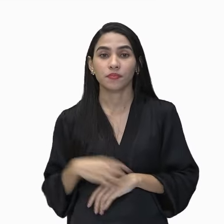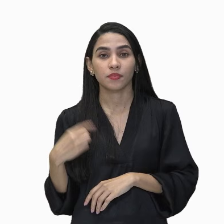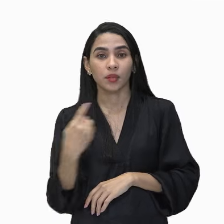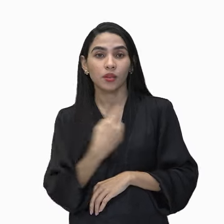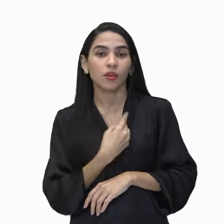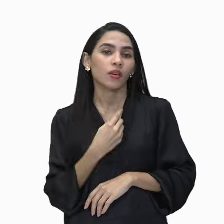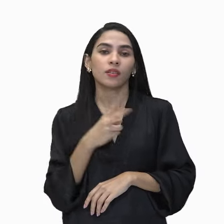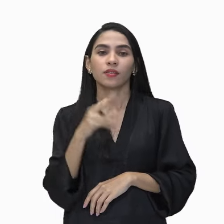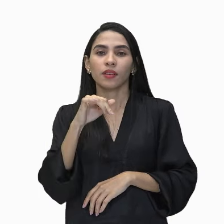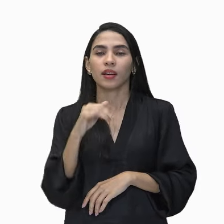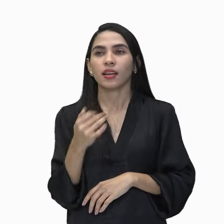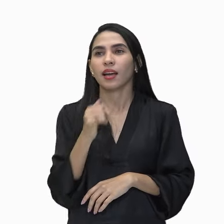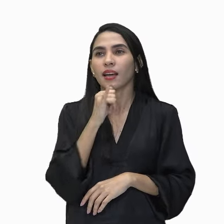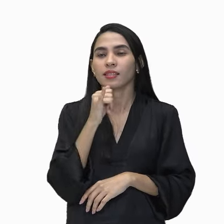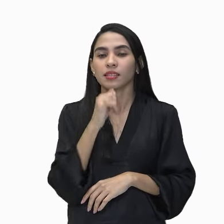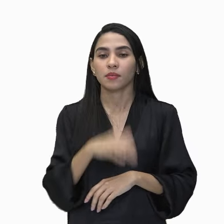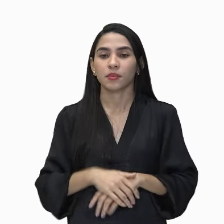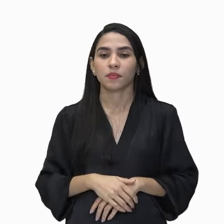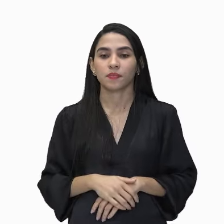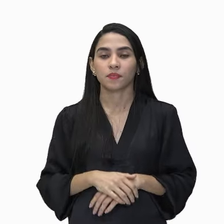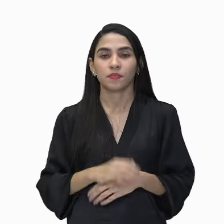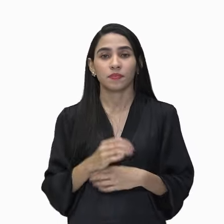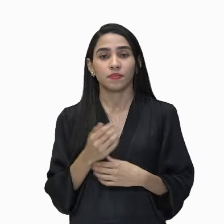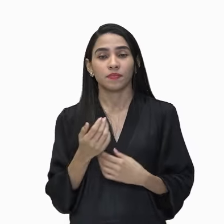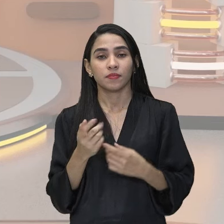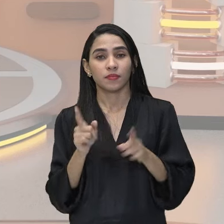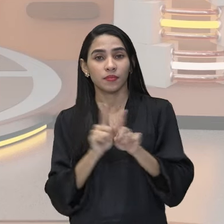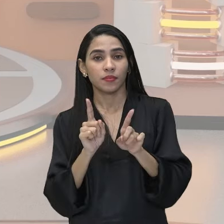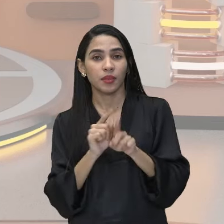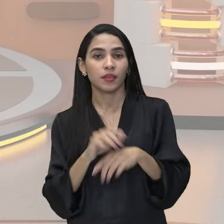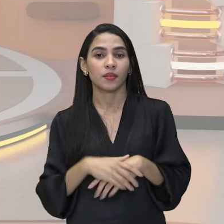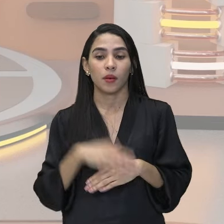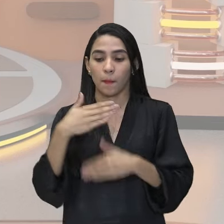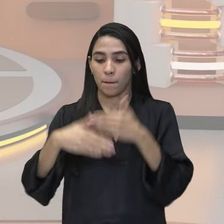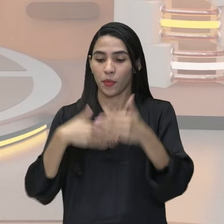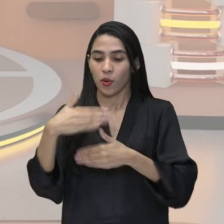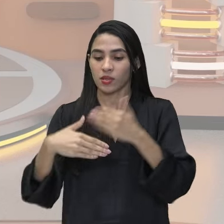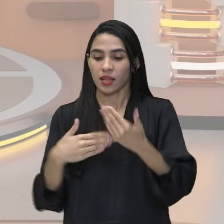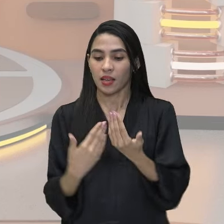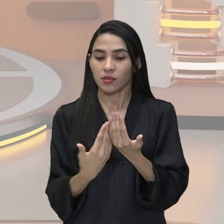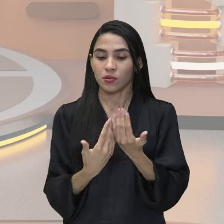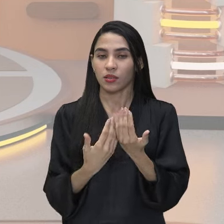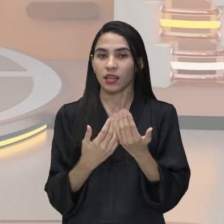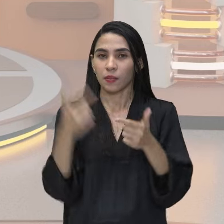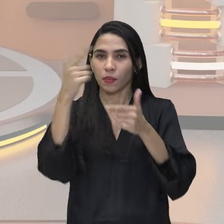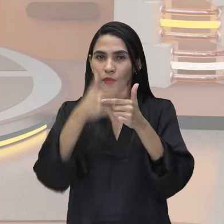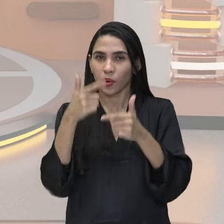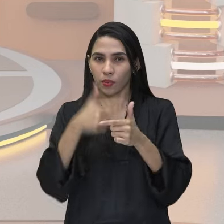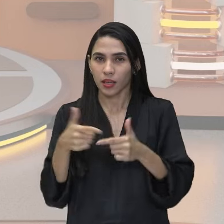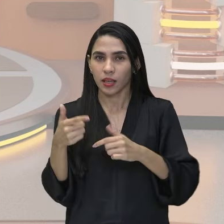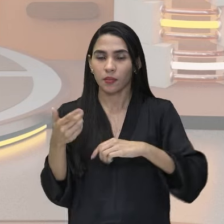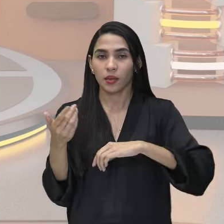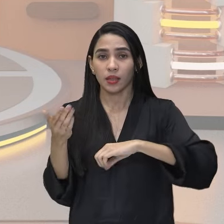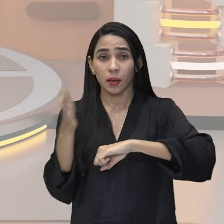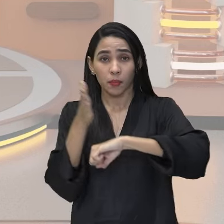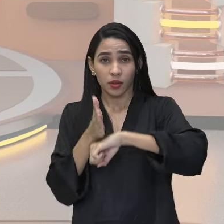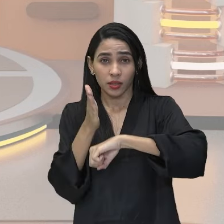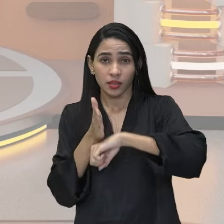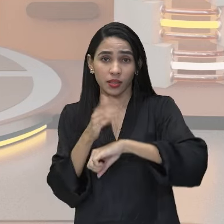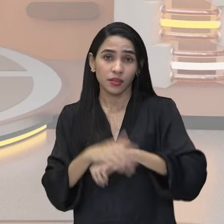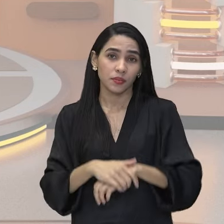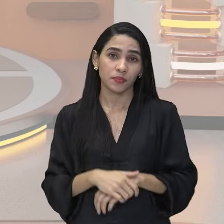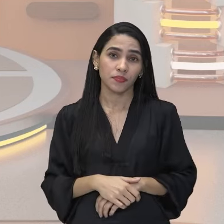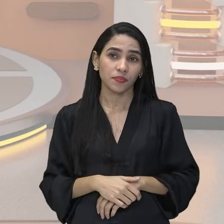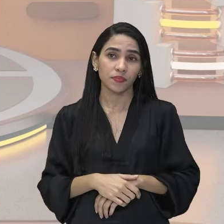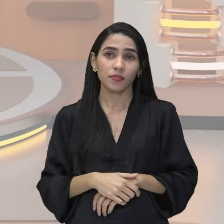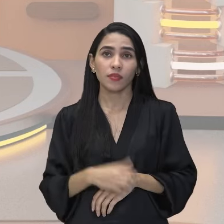cair muito naquela questão, inclusive um processo de crise dessa modernidade, né? De que